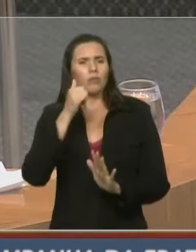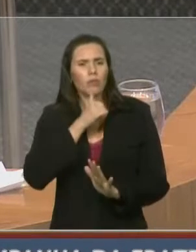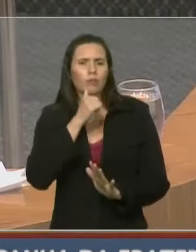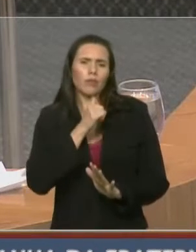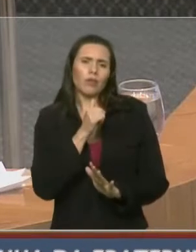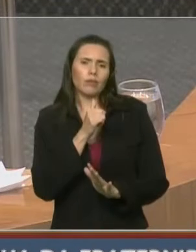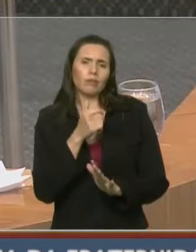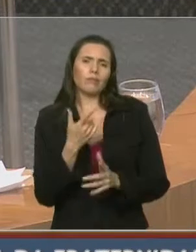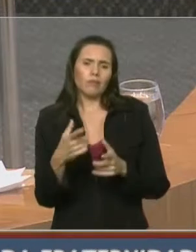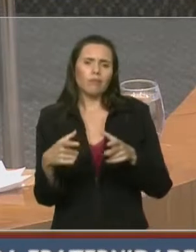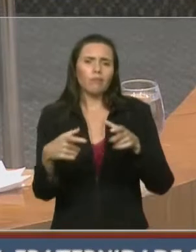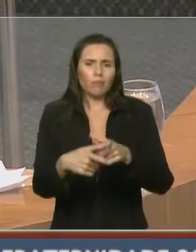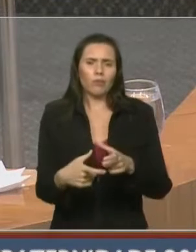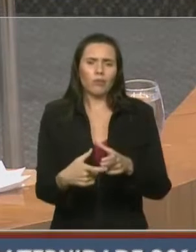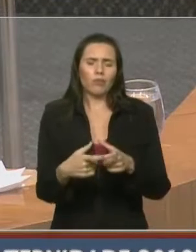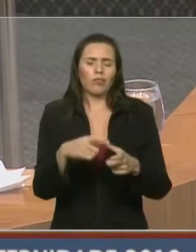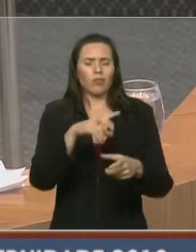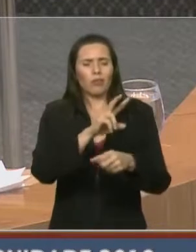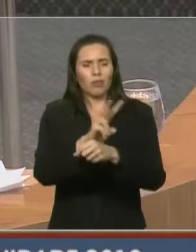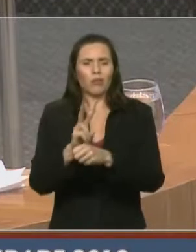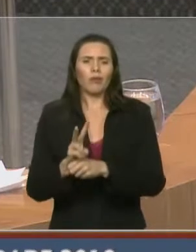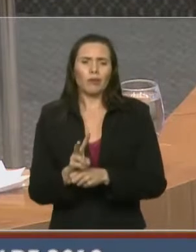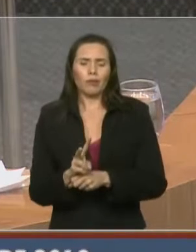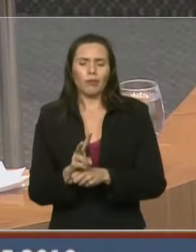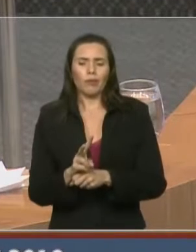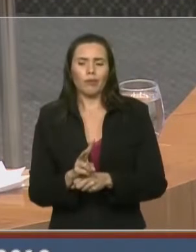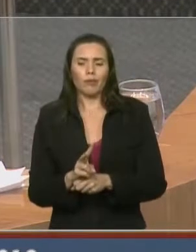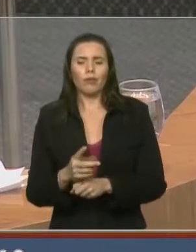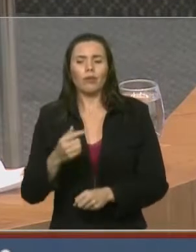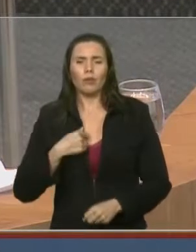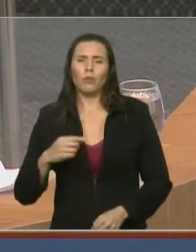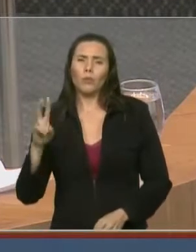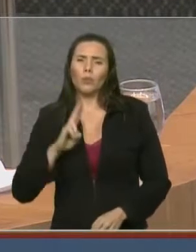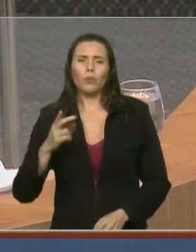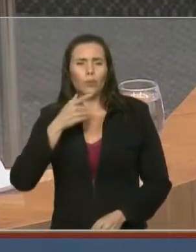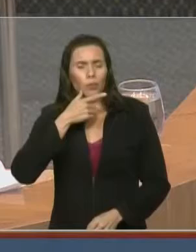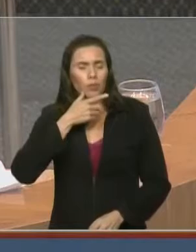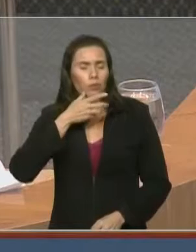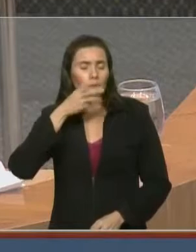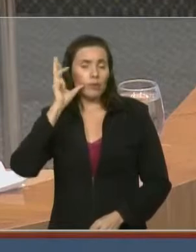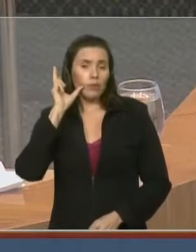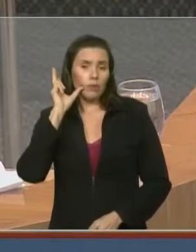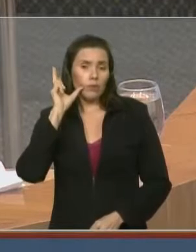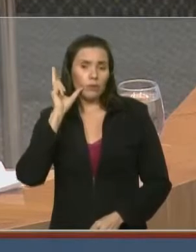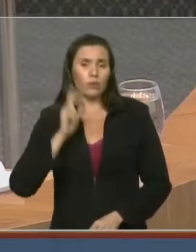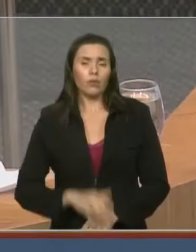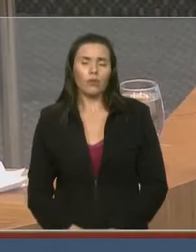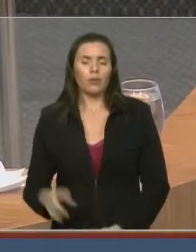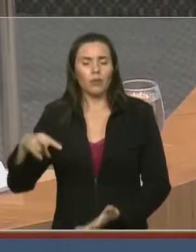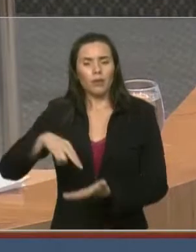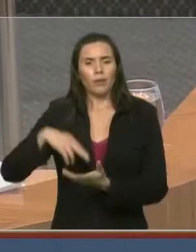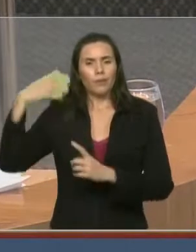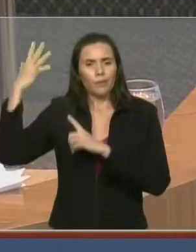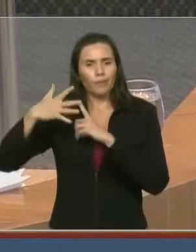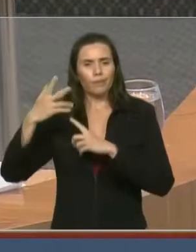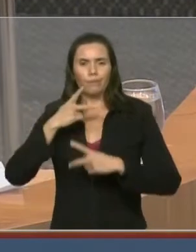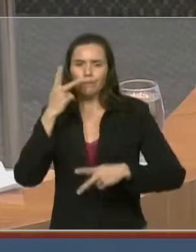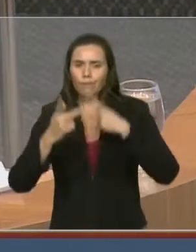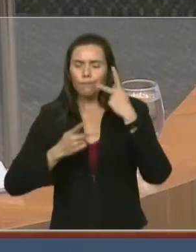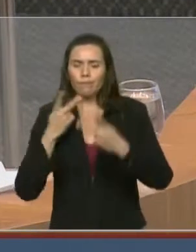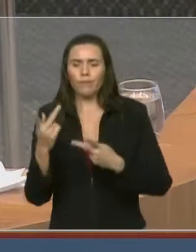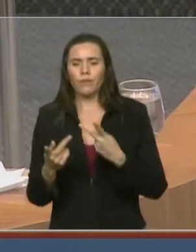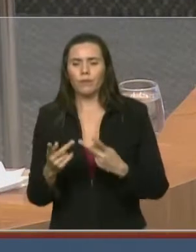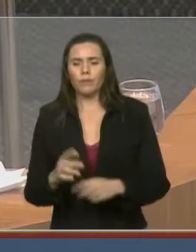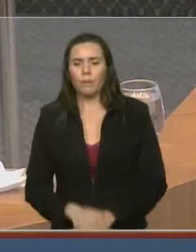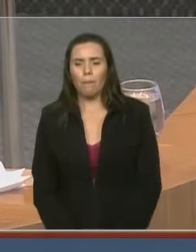E, nesse momento, assim como usei a tribuna anteontem para destacar a prisão